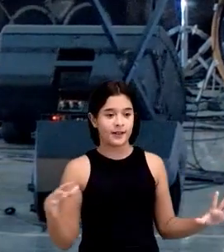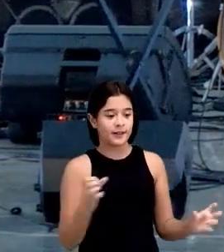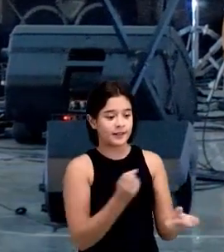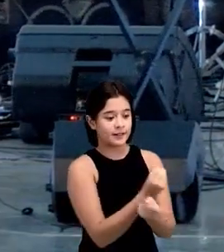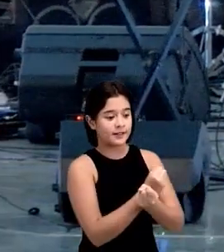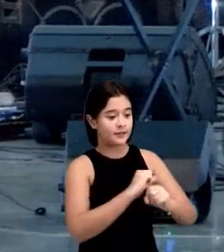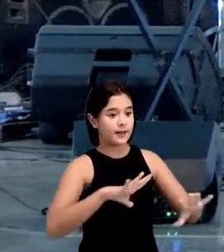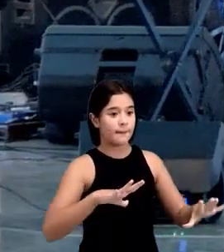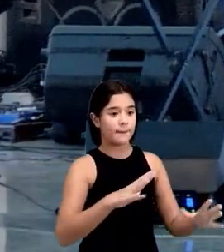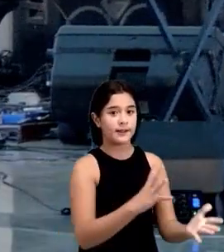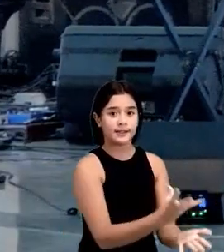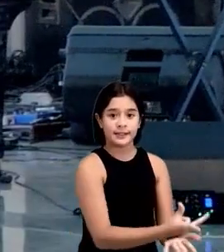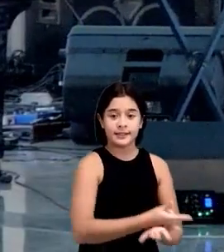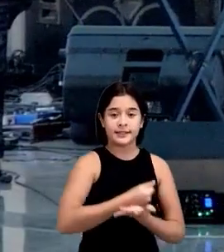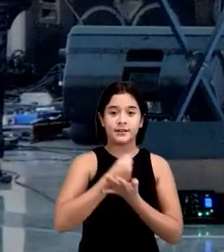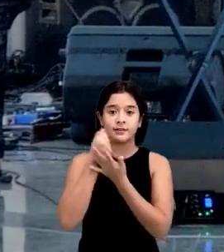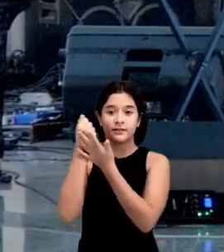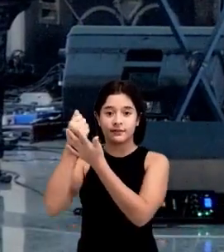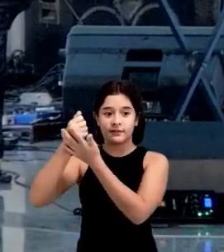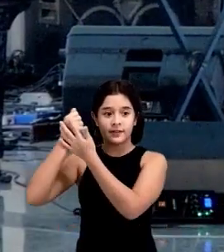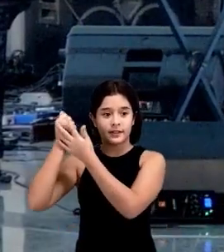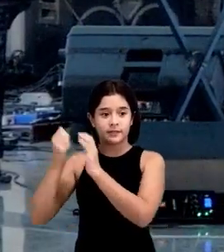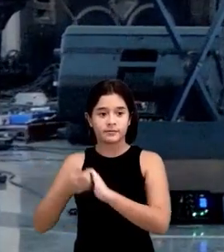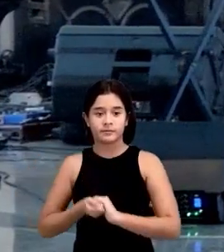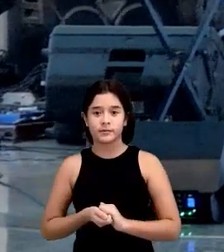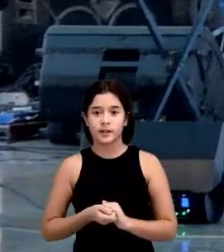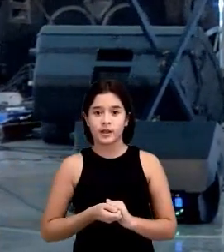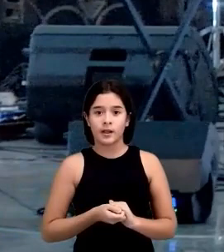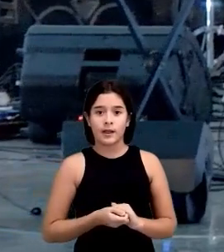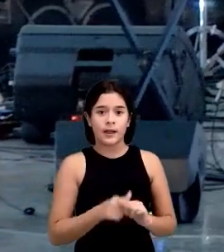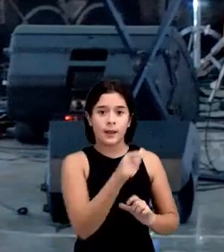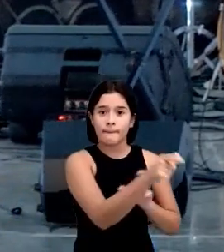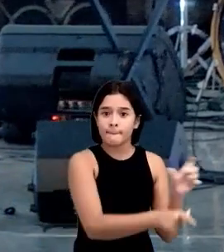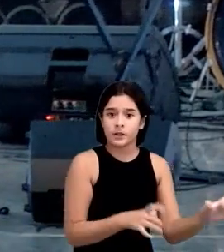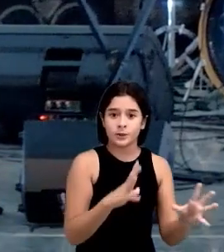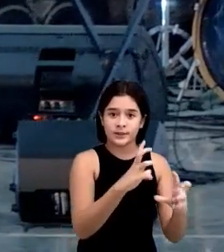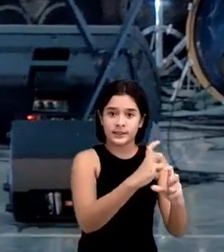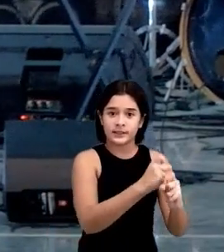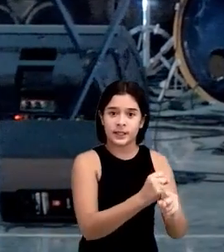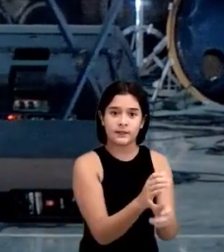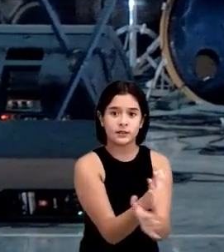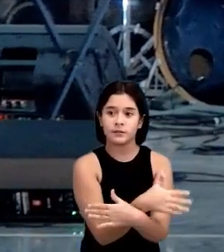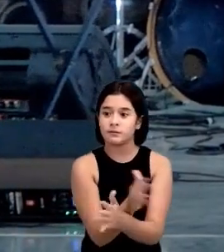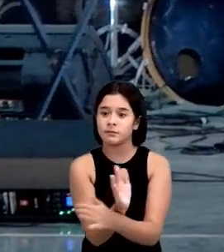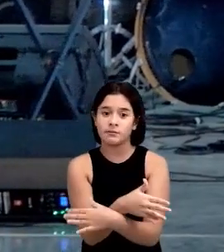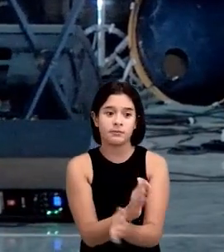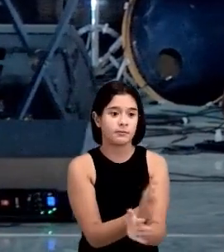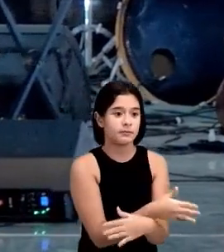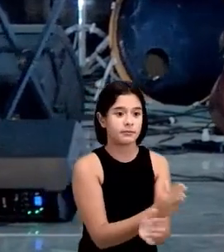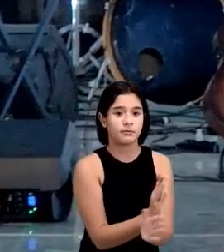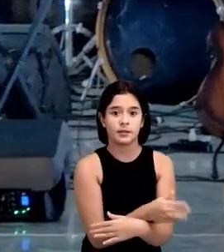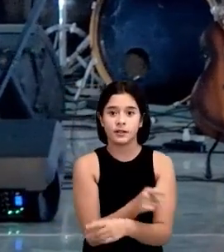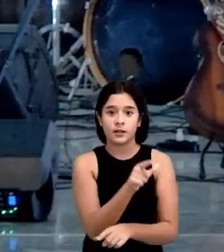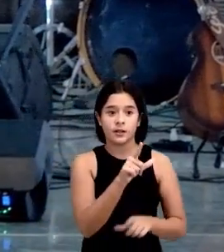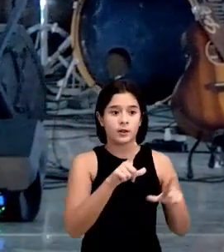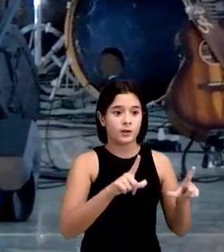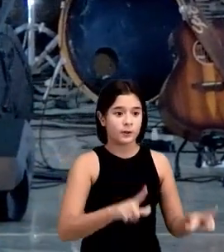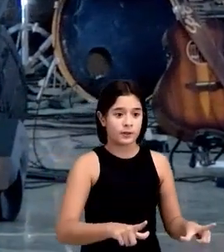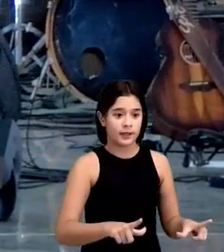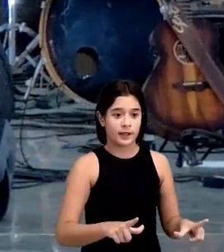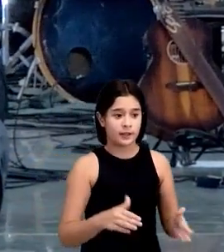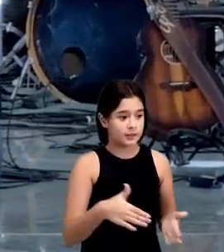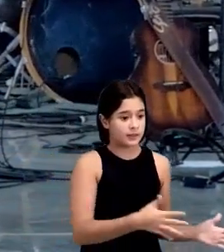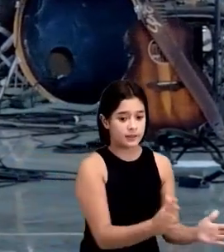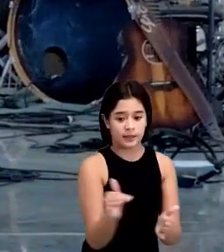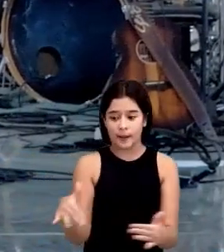nem o que fazer. E estão procurando saída em lugares que não vão dar luz, não vão mostrar o caminho da vida. Muito pelo contrário, dizendo que é